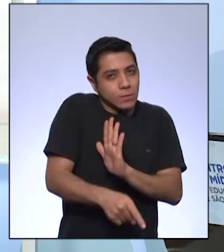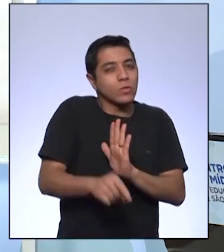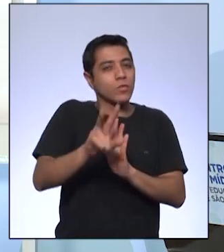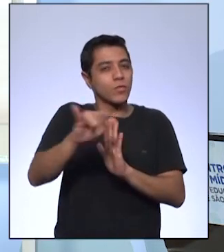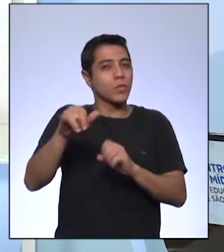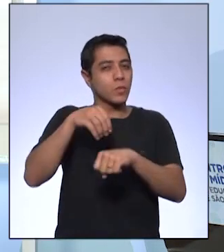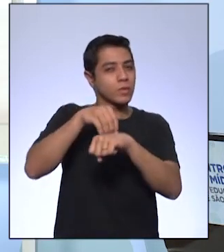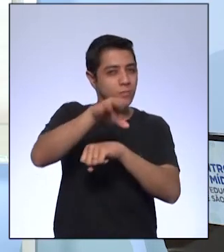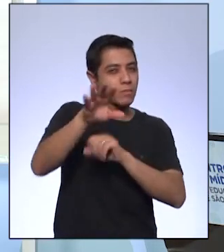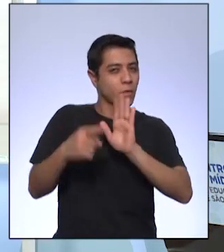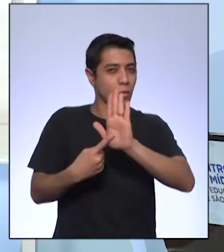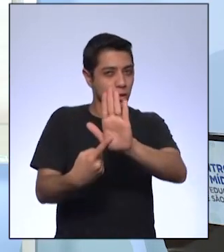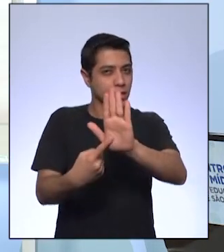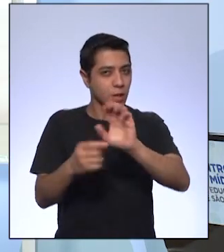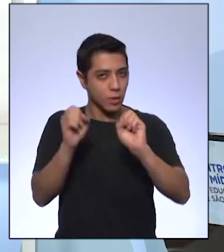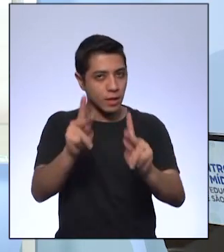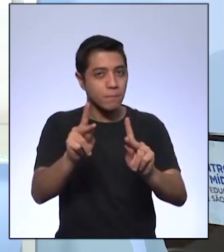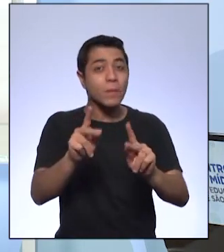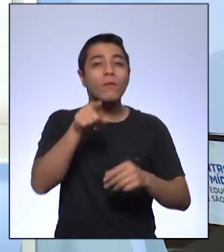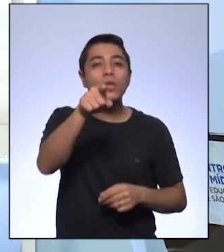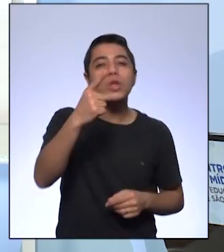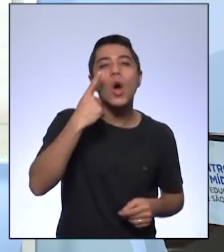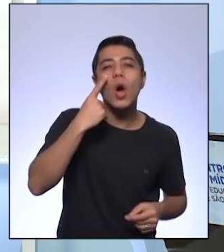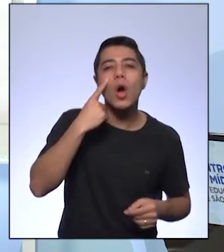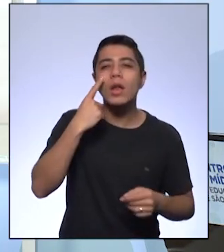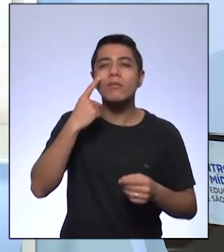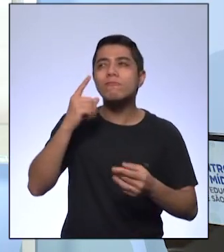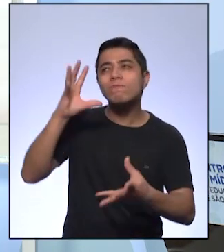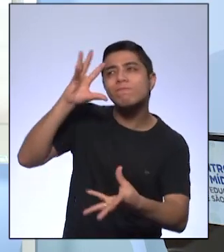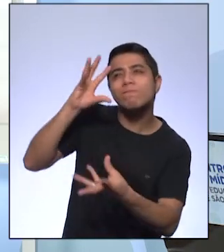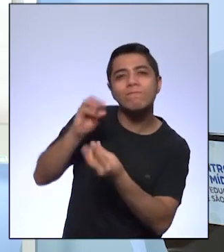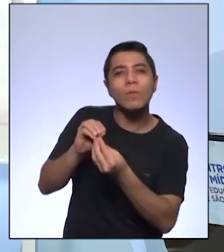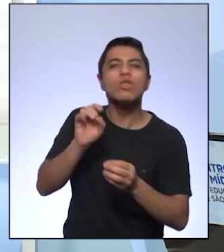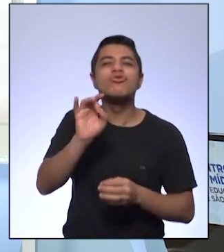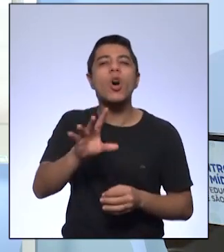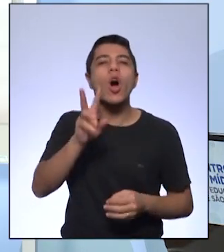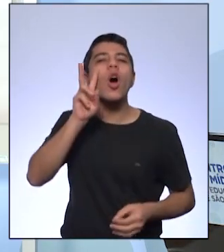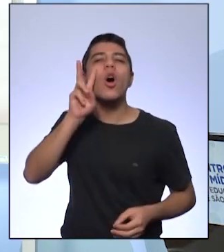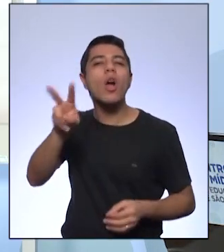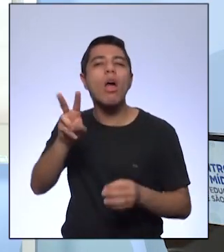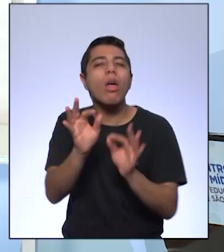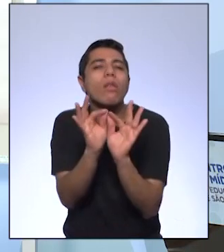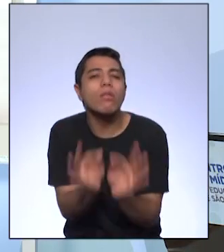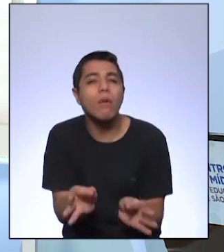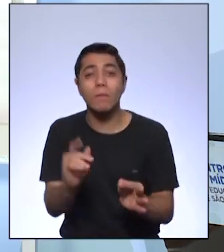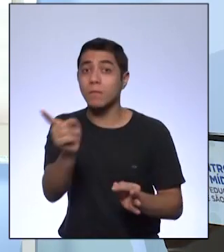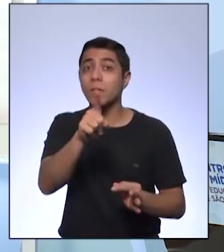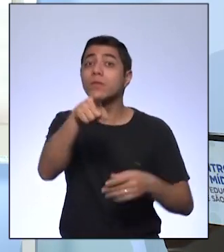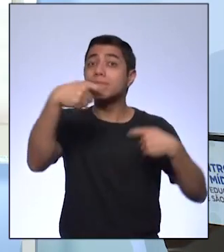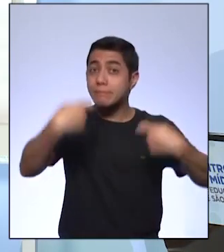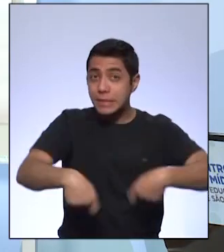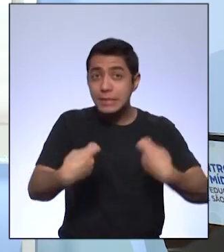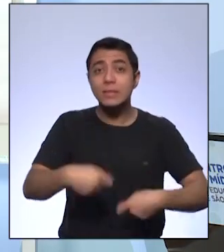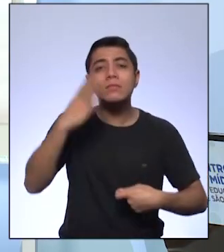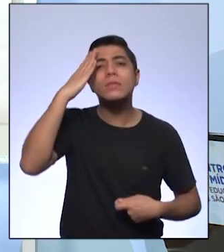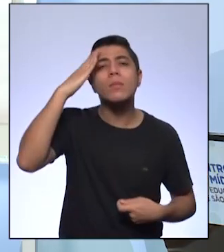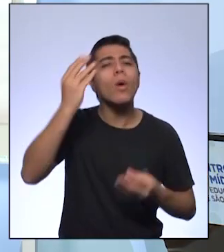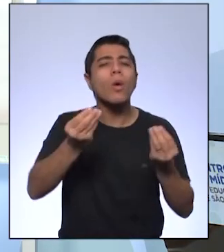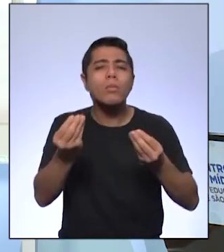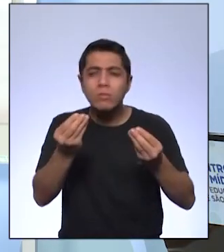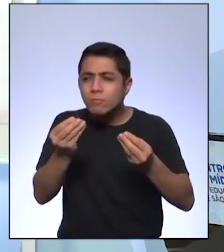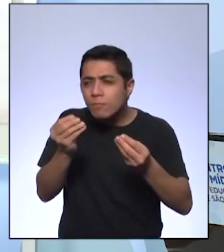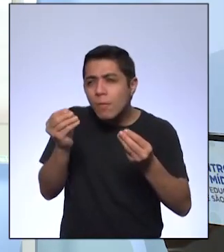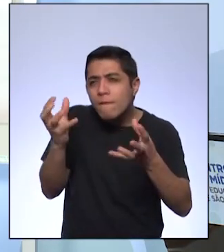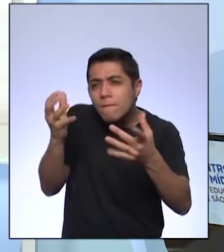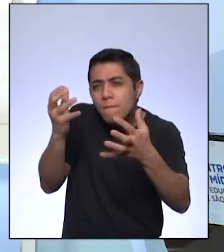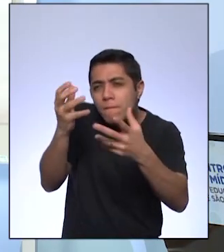olhar e concluir alguma coisa. É lógico, né, desenvolver capacidade de chegar a resultados por dedução, por